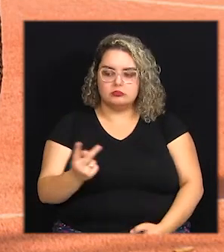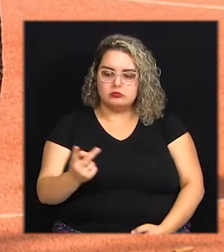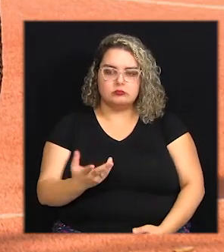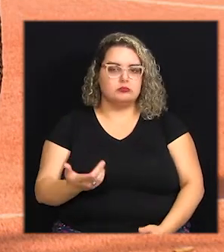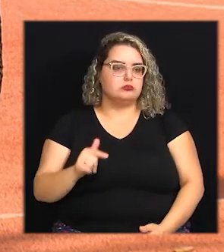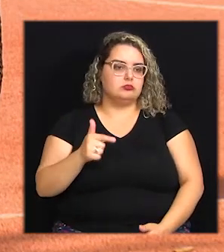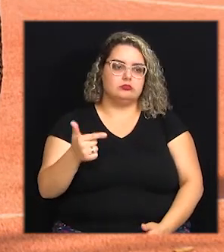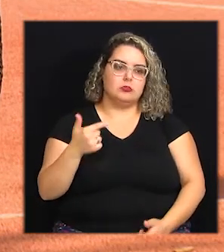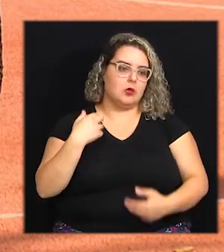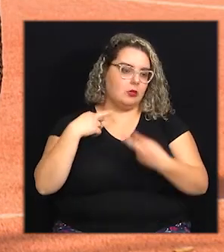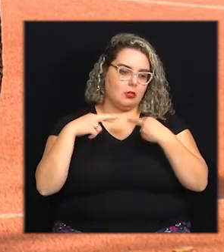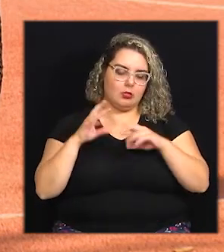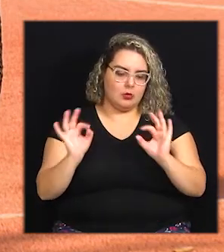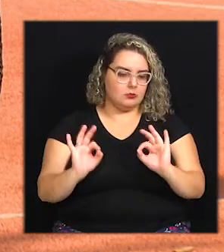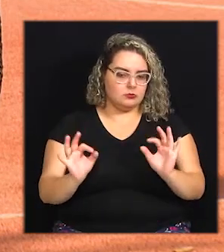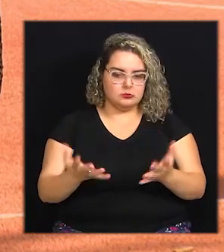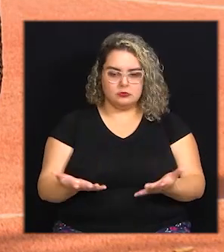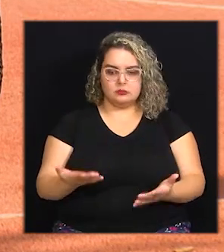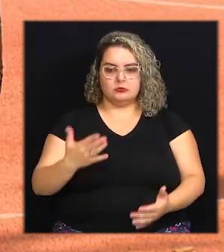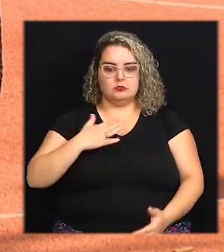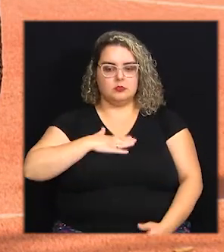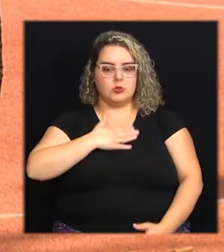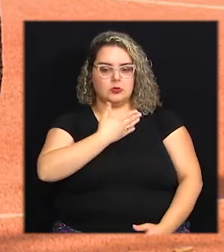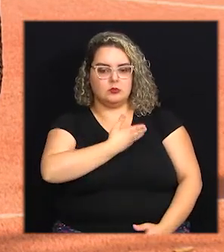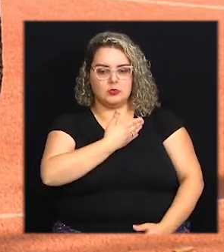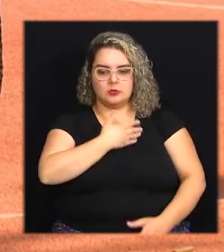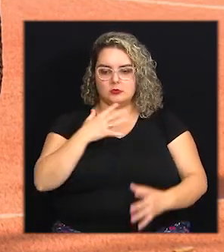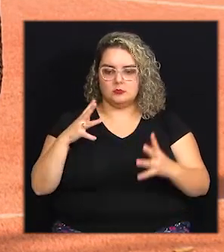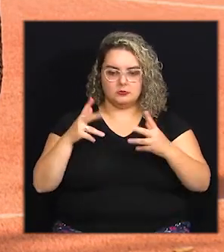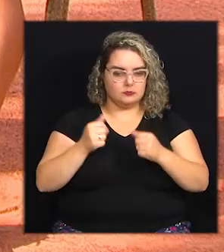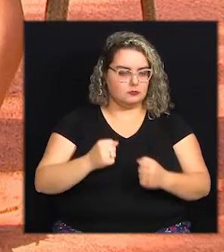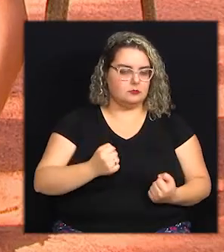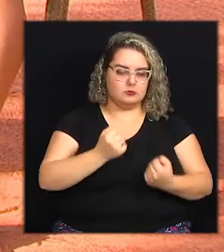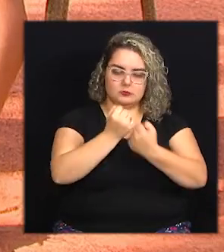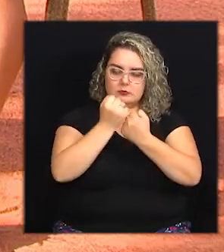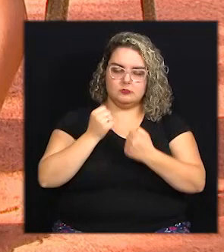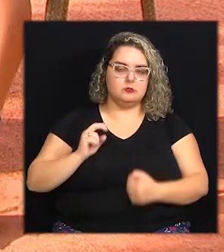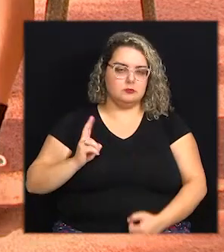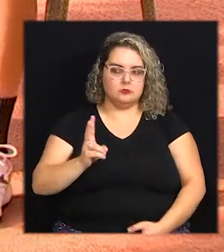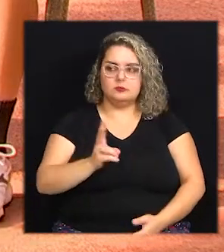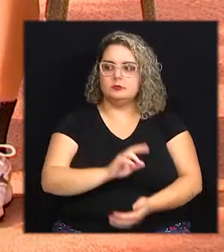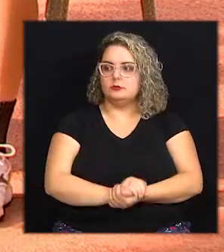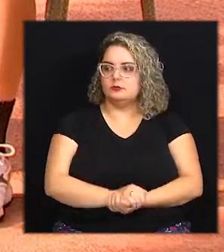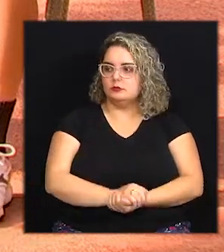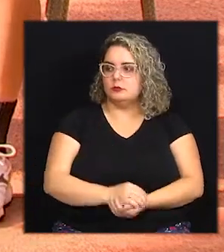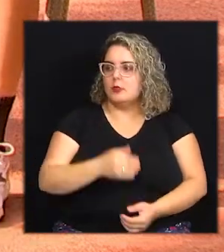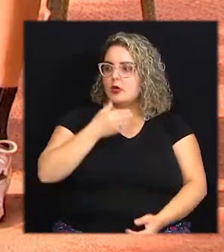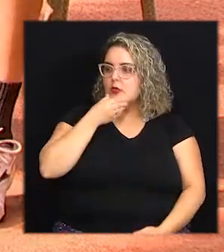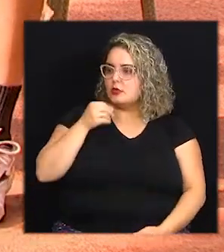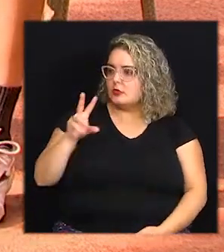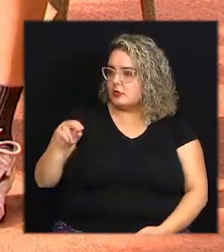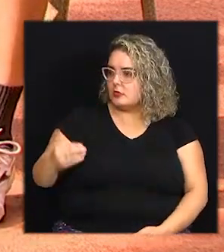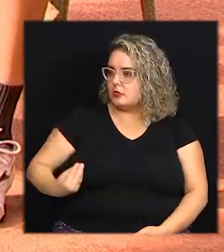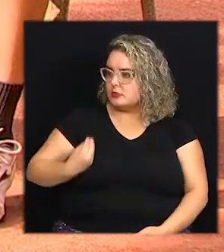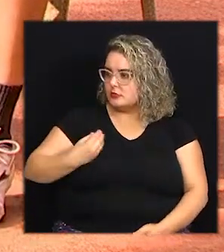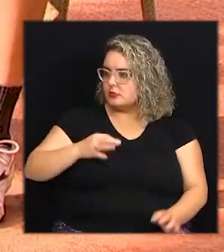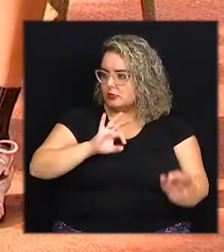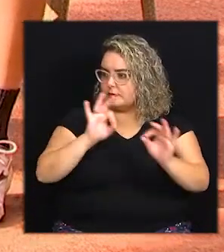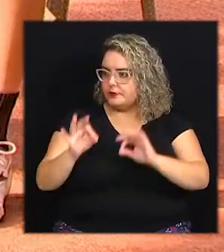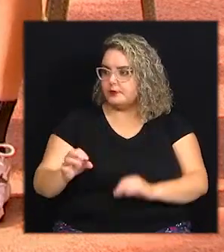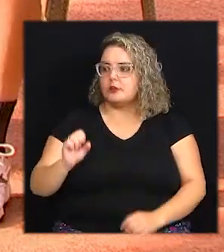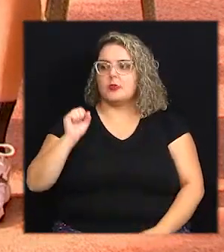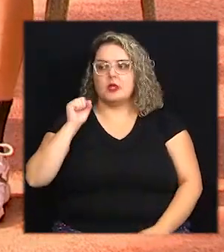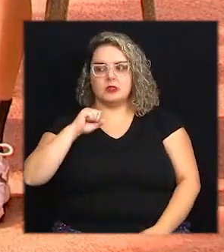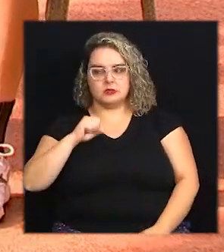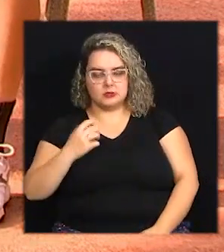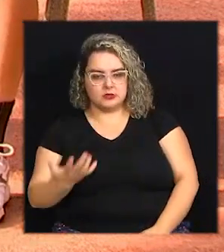tenho o que reclamar. E meus amigos, todo mundo, sempre me apoiou muito. Seu avô tá vivo, te acompanha? Sim,